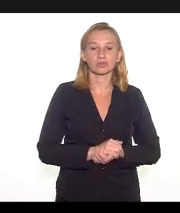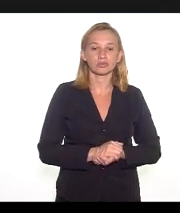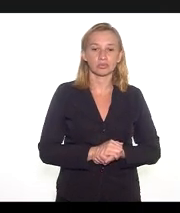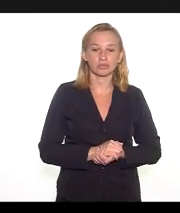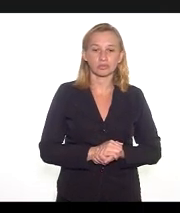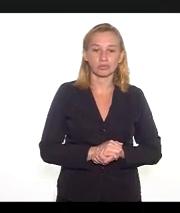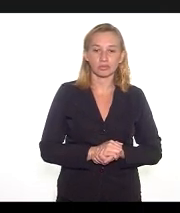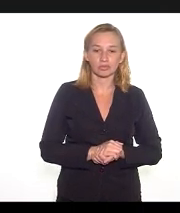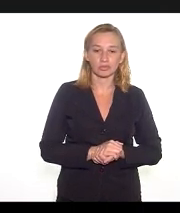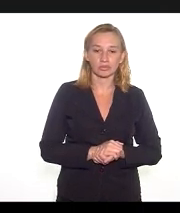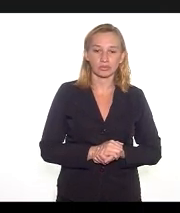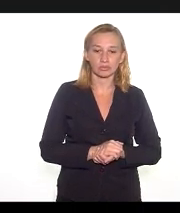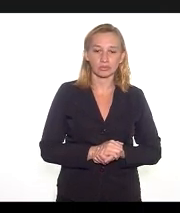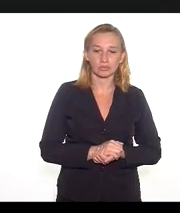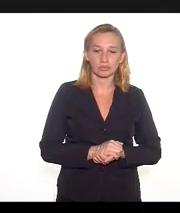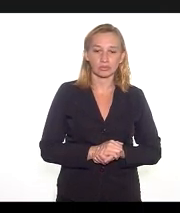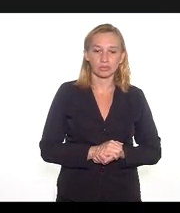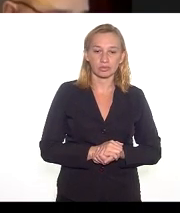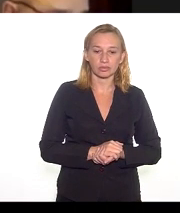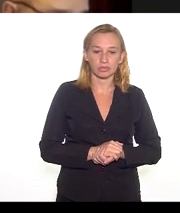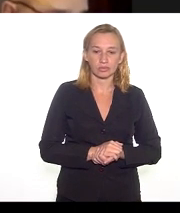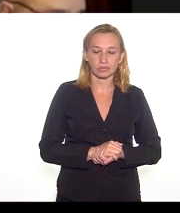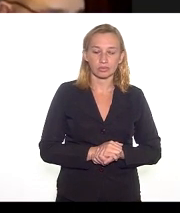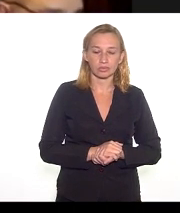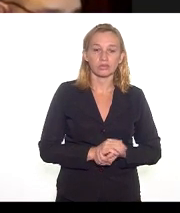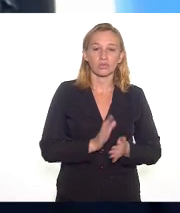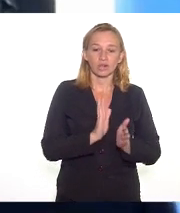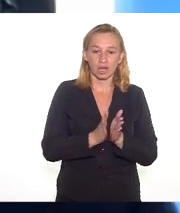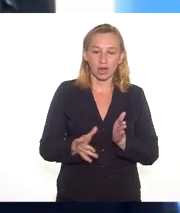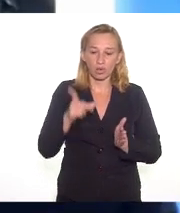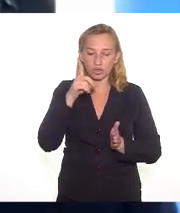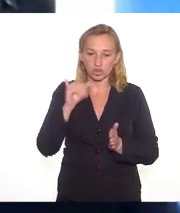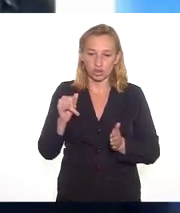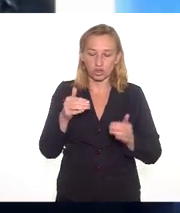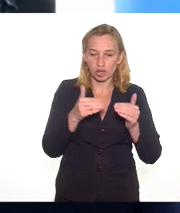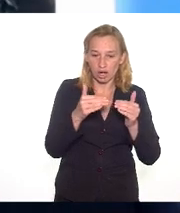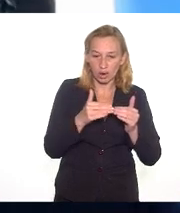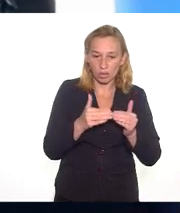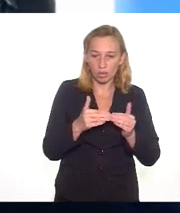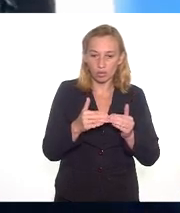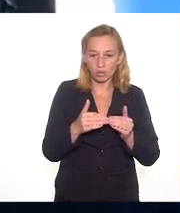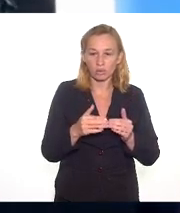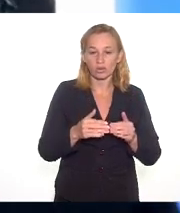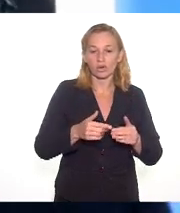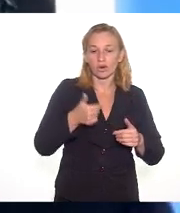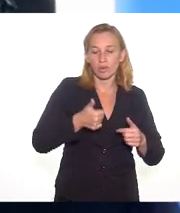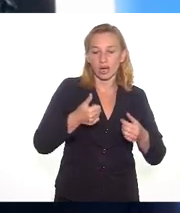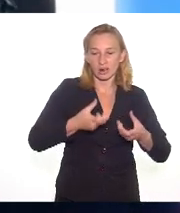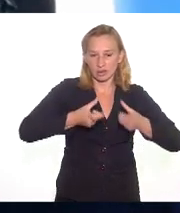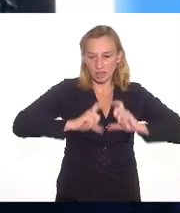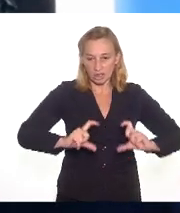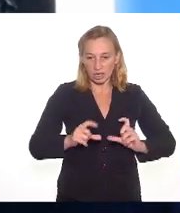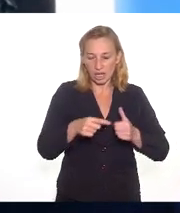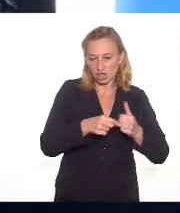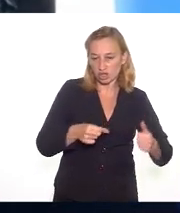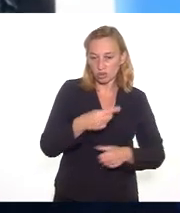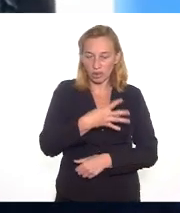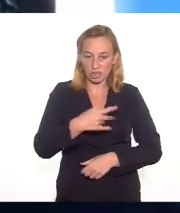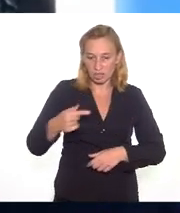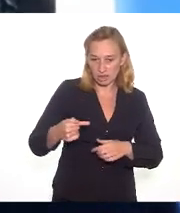Aprovado. Vai à promulgação. Incluído na ordem do dia, de acordo com o parágrafo 3º do artigo 47 do